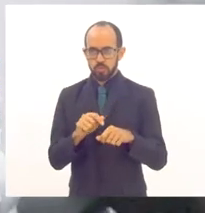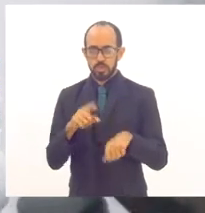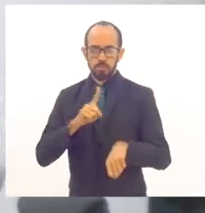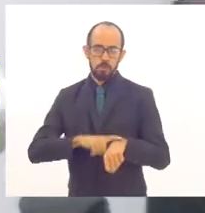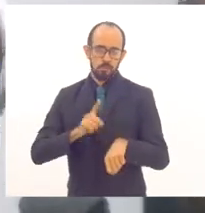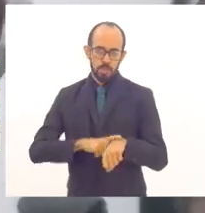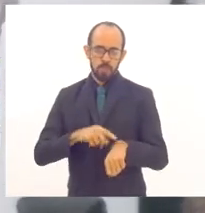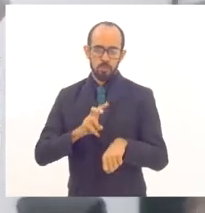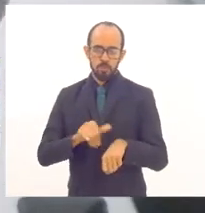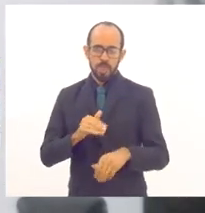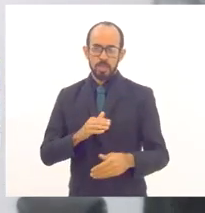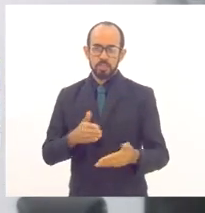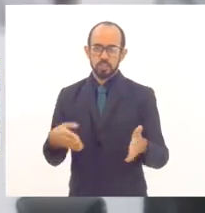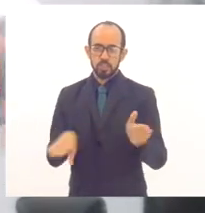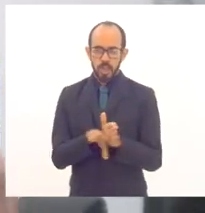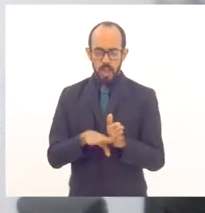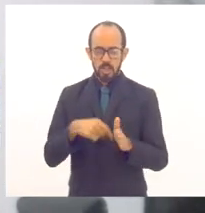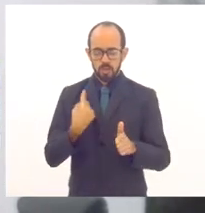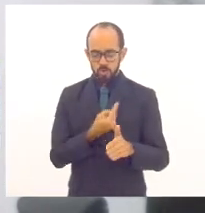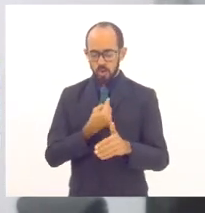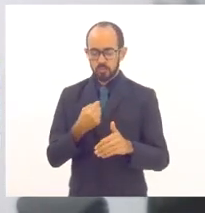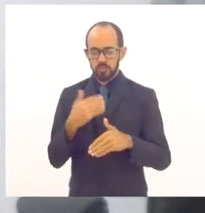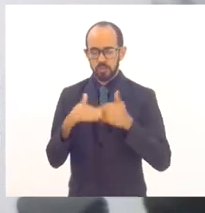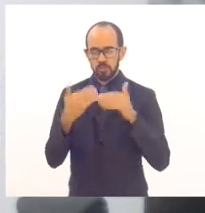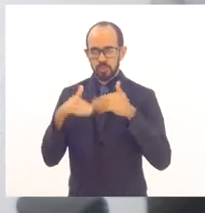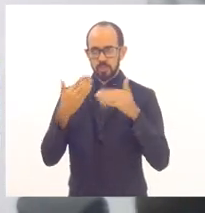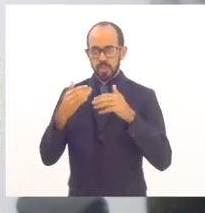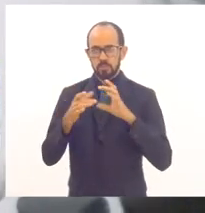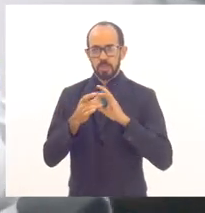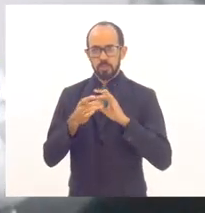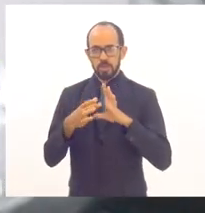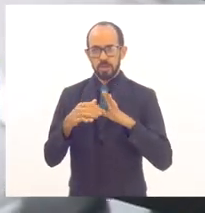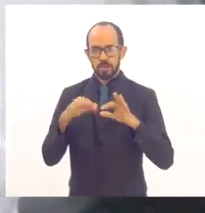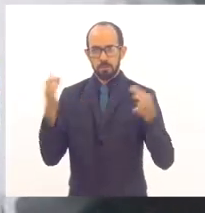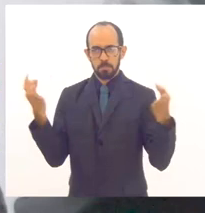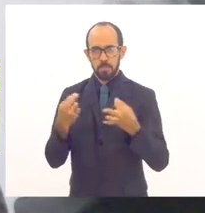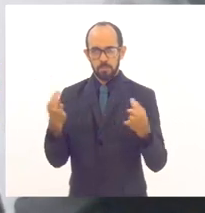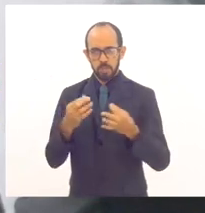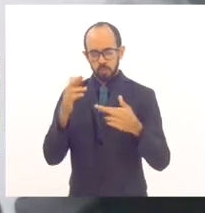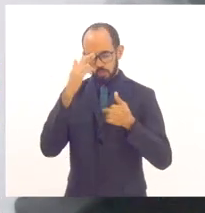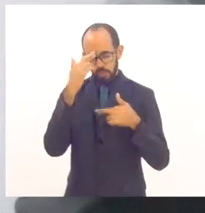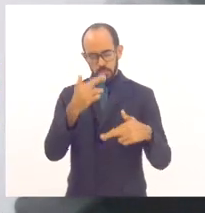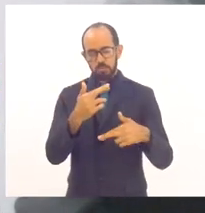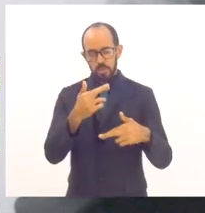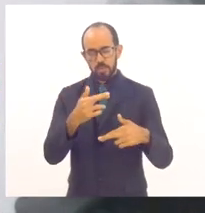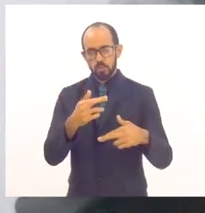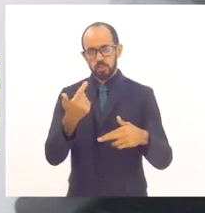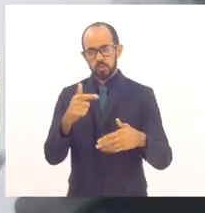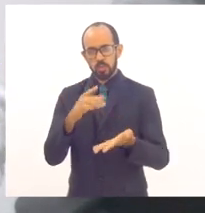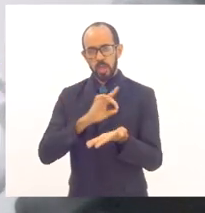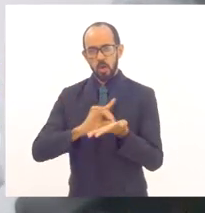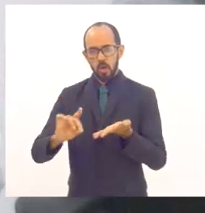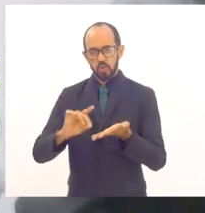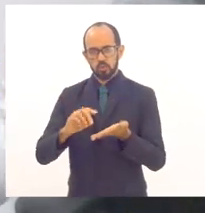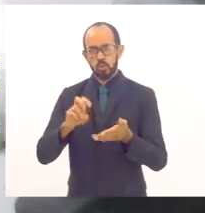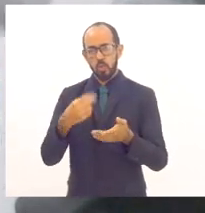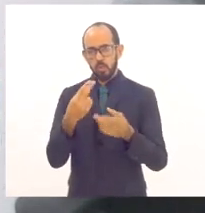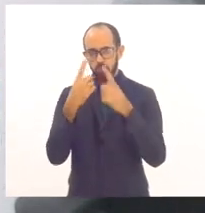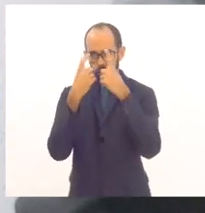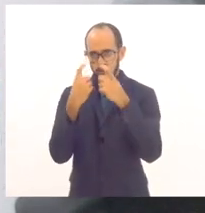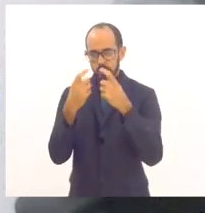chegar e nós vamos avançar uma democracia plena, com respeito, sem ódio e sem